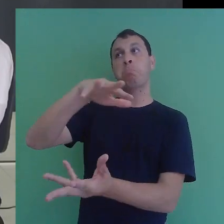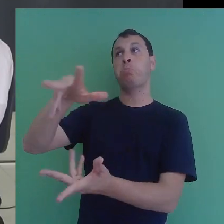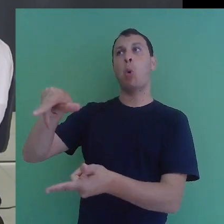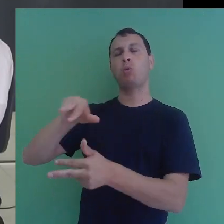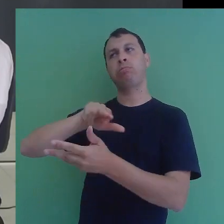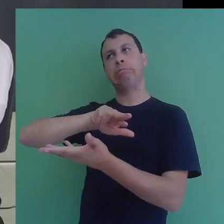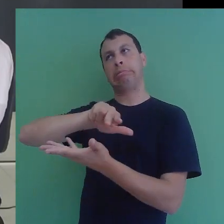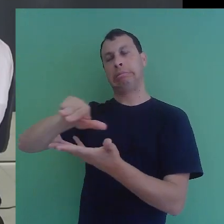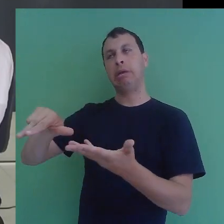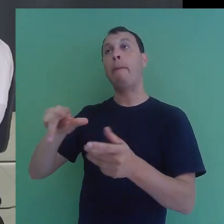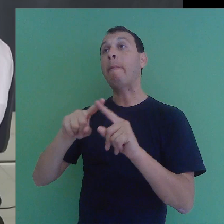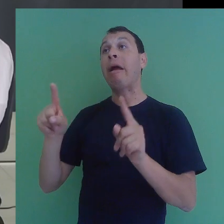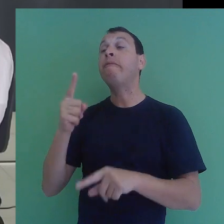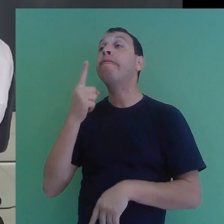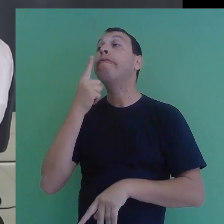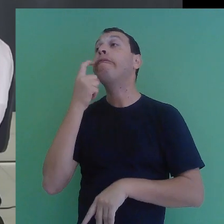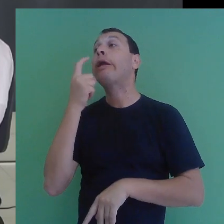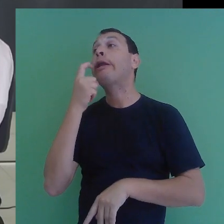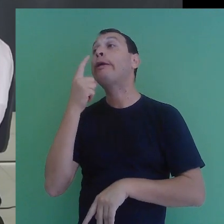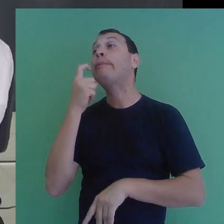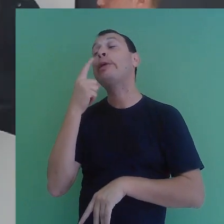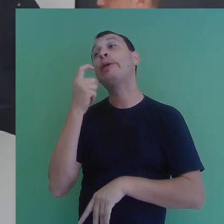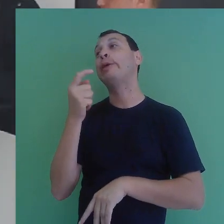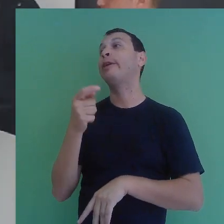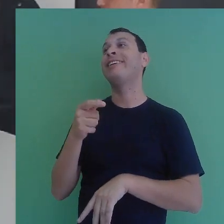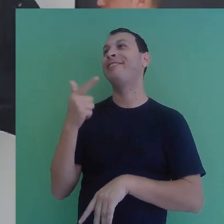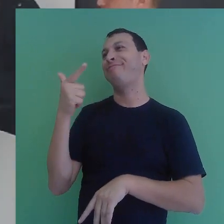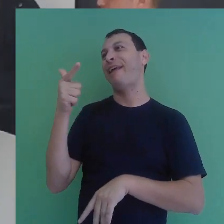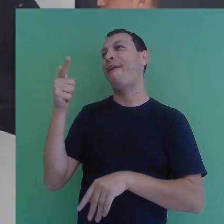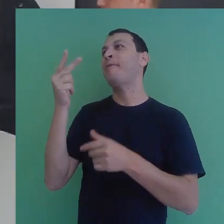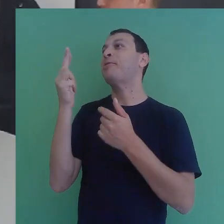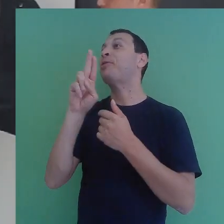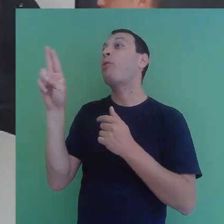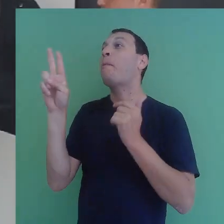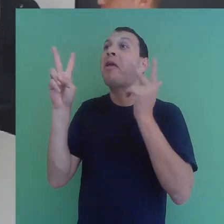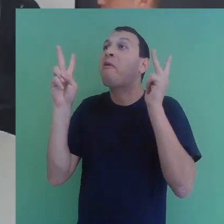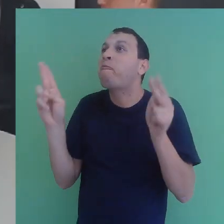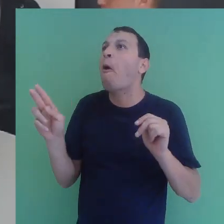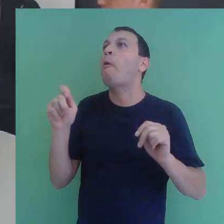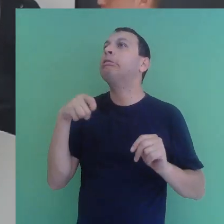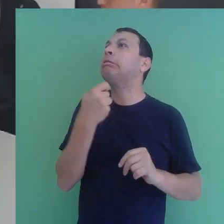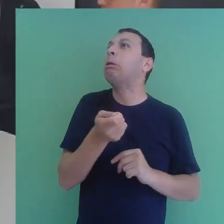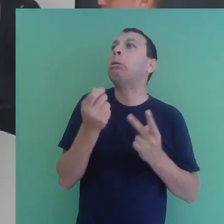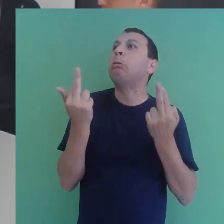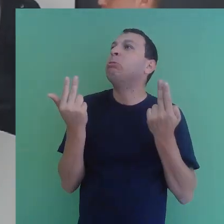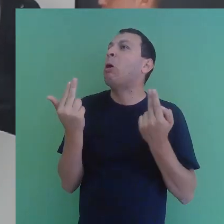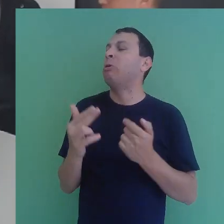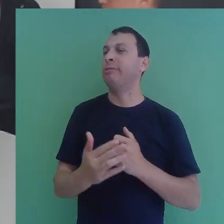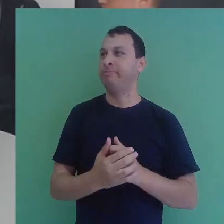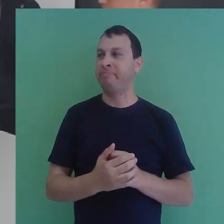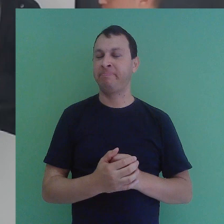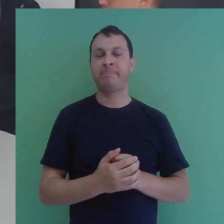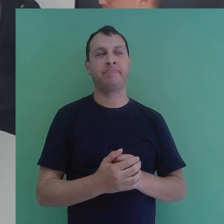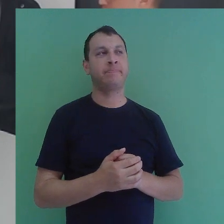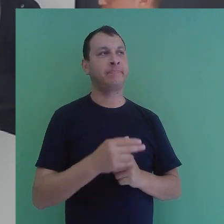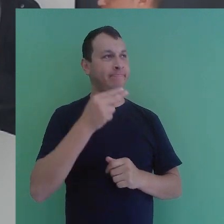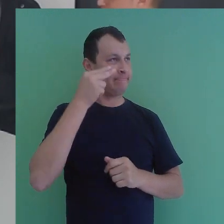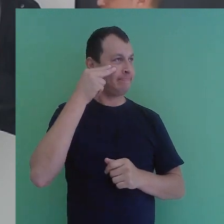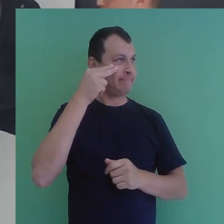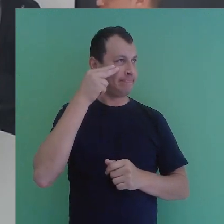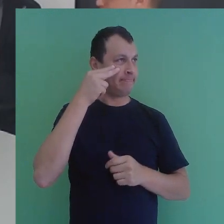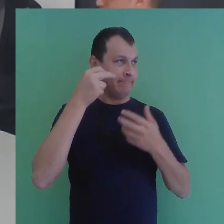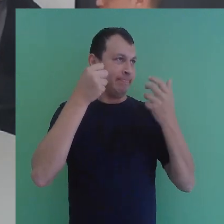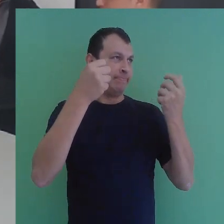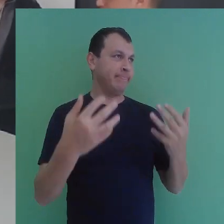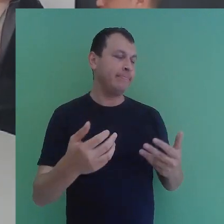você é o Felipe. Sim, Só você. é interessante que o Daito falou a respeito do alfabeto. O